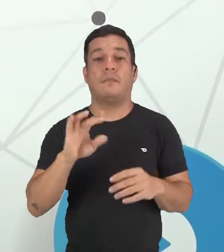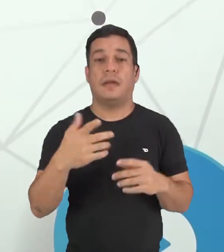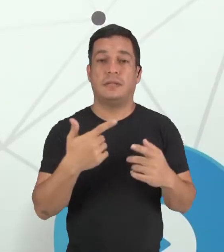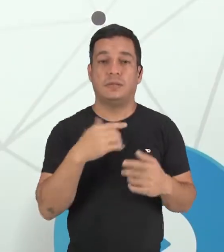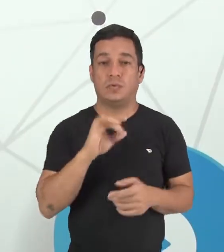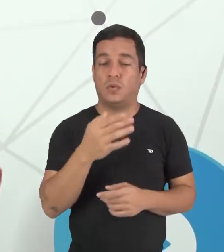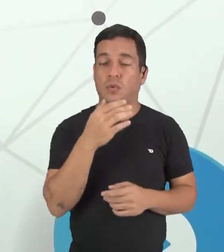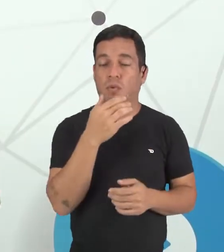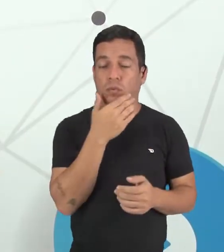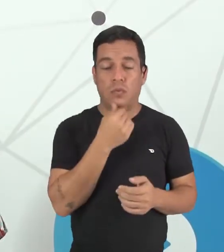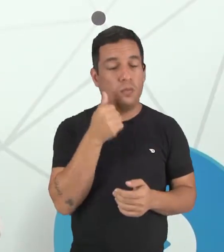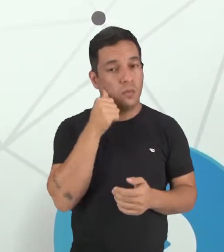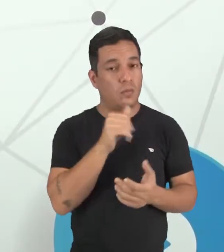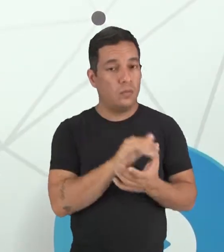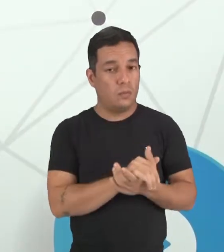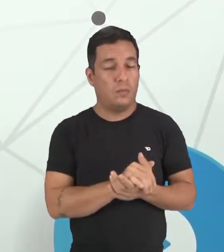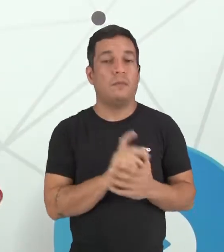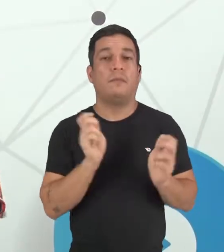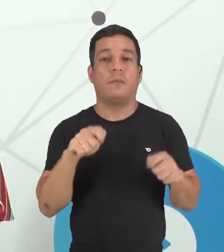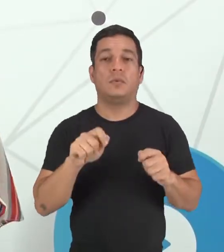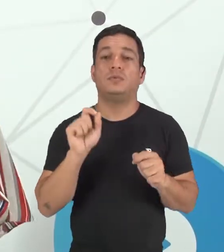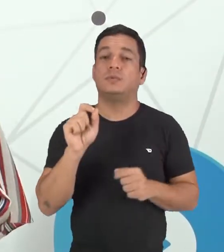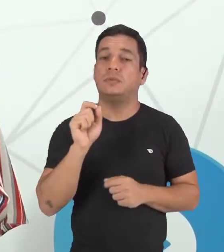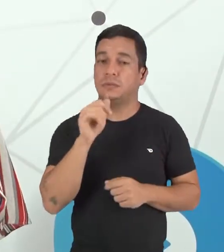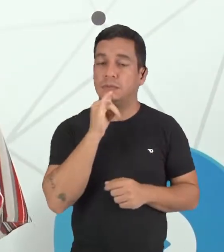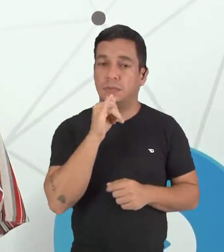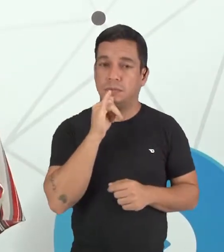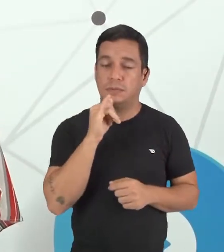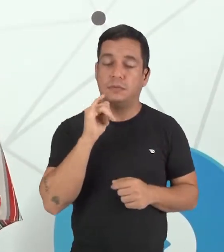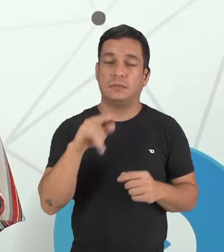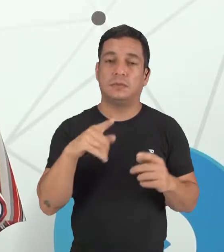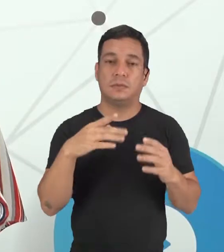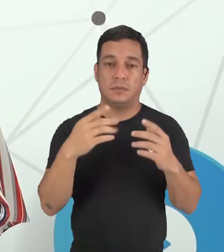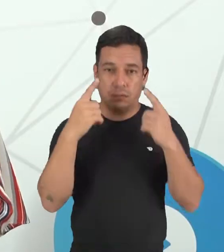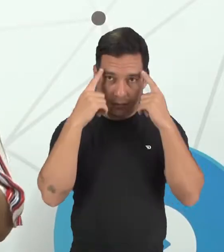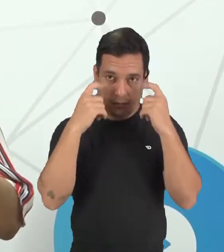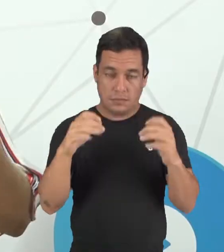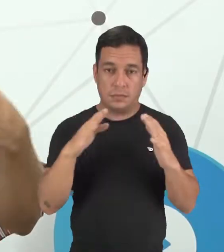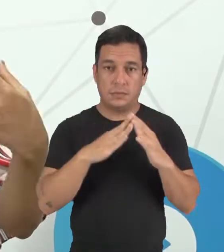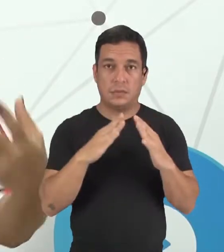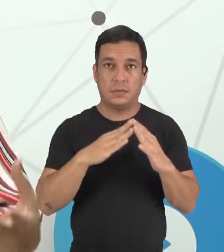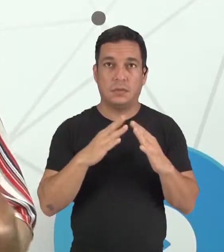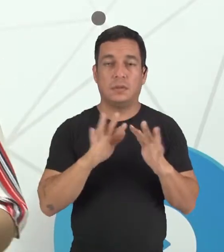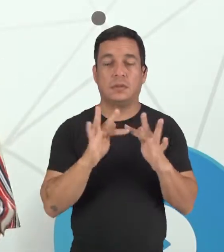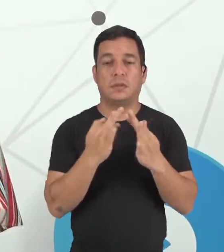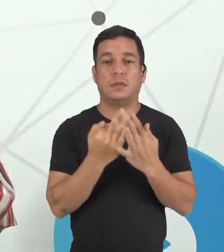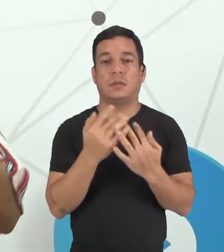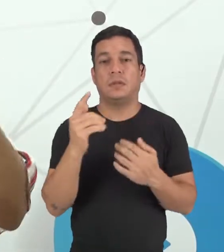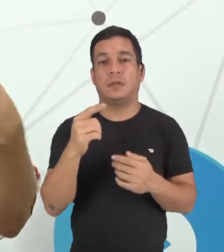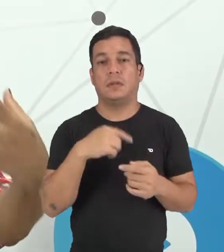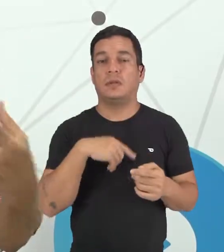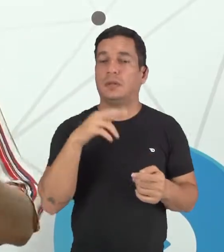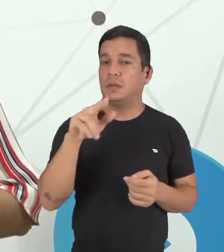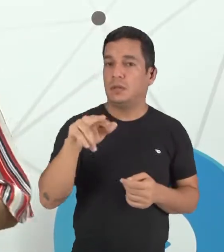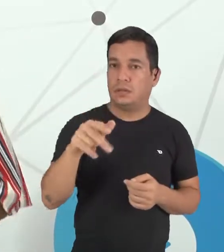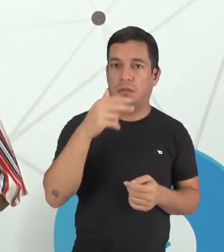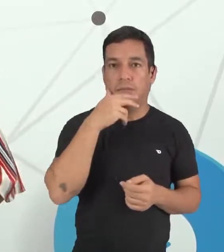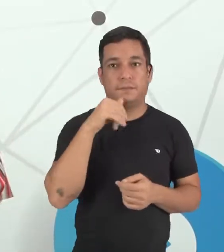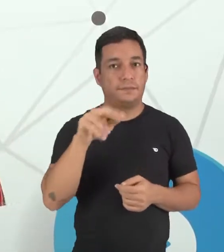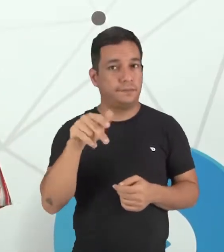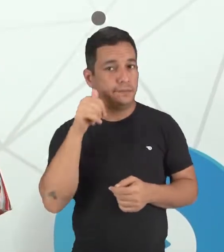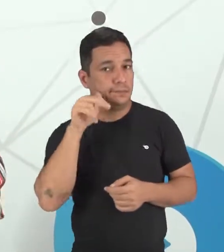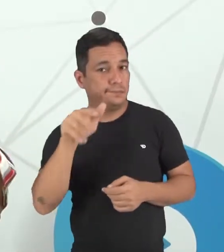relacionado só ao cônjuge, marido e mulher. Pode ser, de repente, uma violência doméstica no âmbito familiar entre um irmão